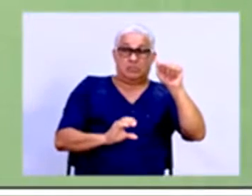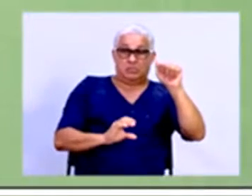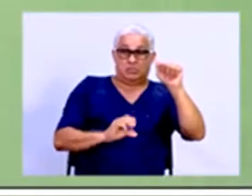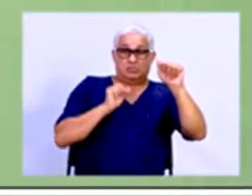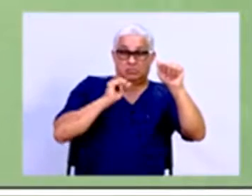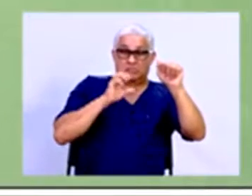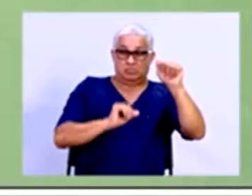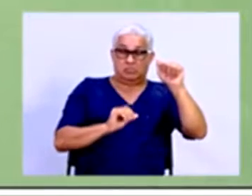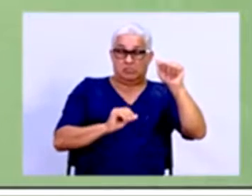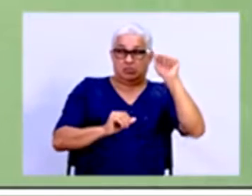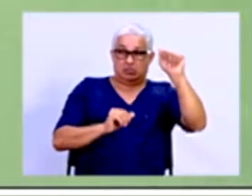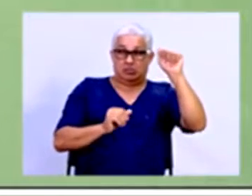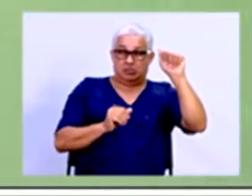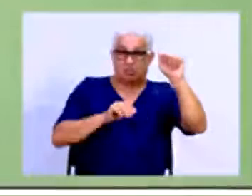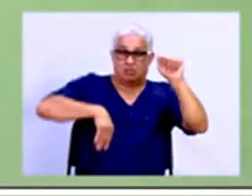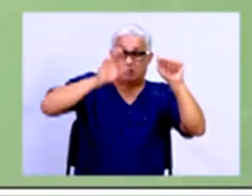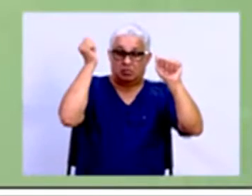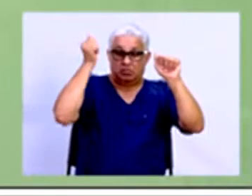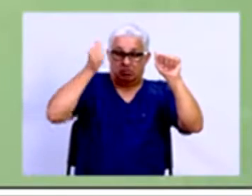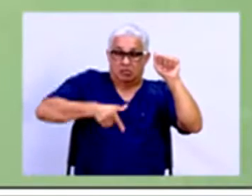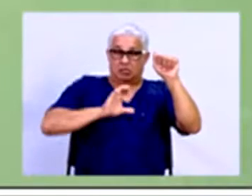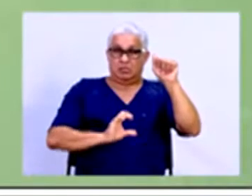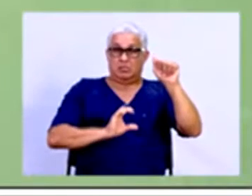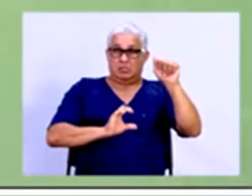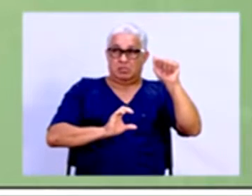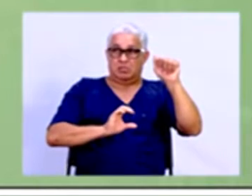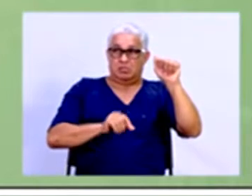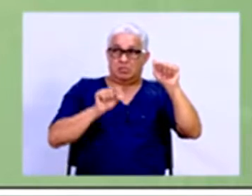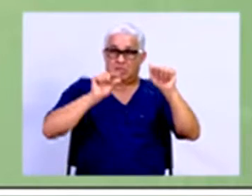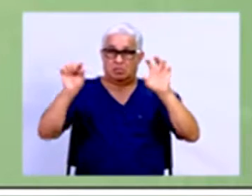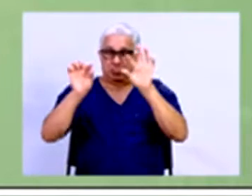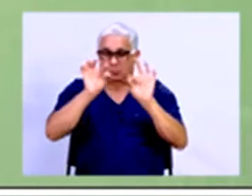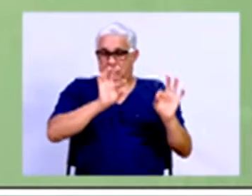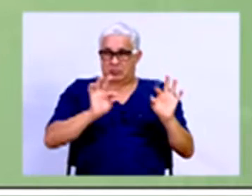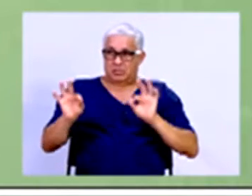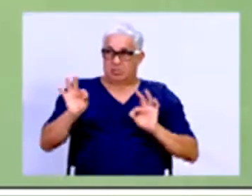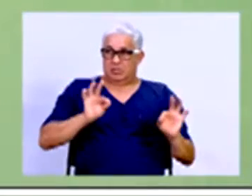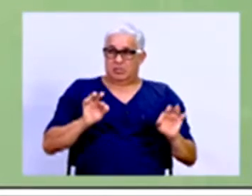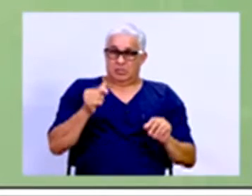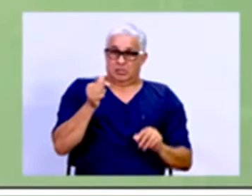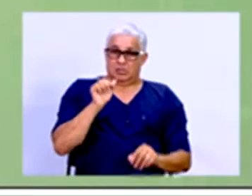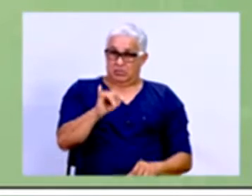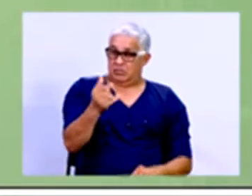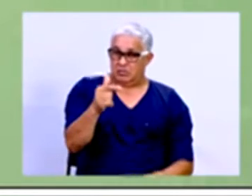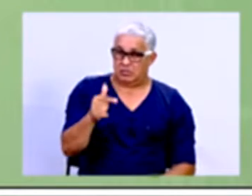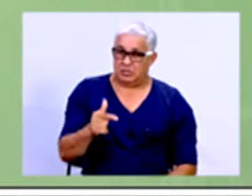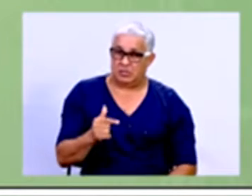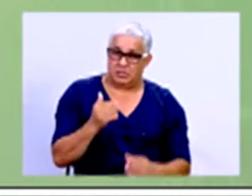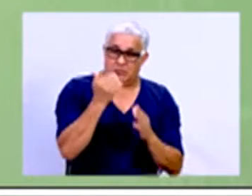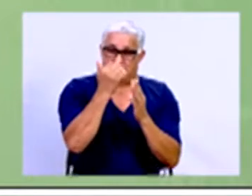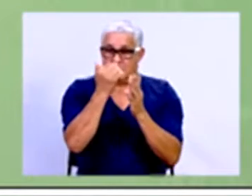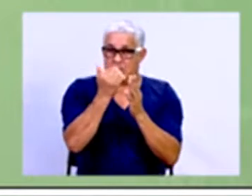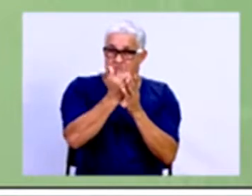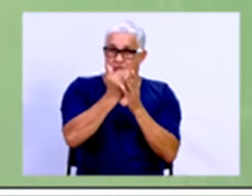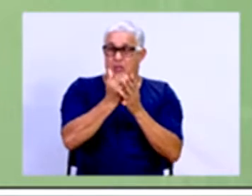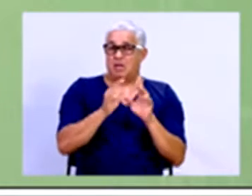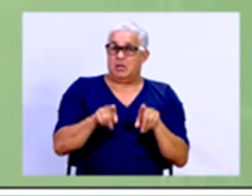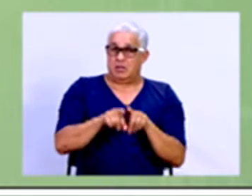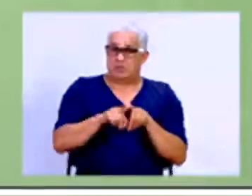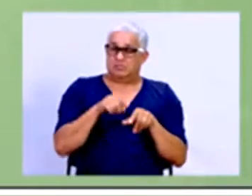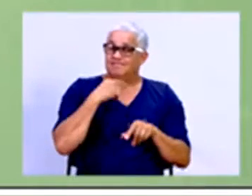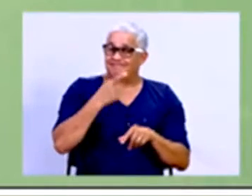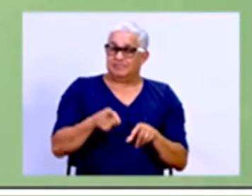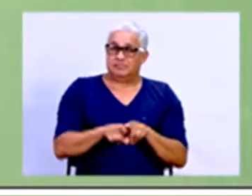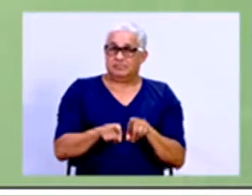C, ele vai cair aqui nessa condição. Caso contrário, caso o programa não atenda nem essa